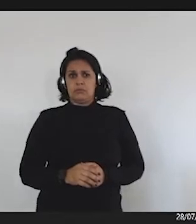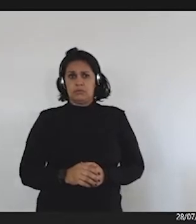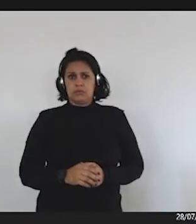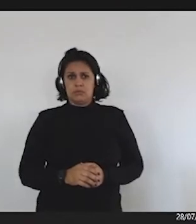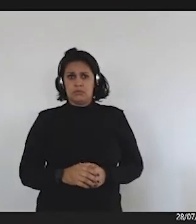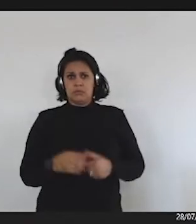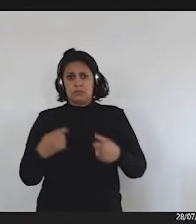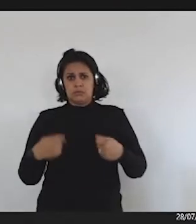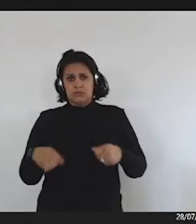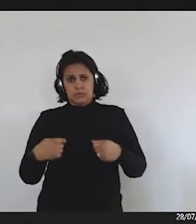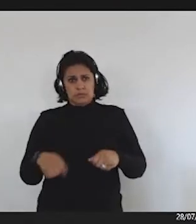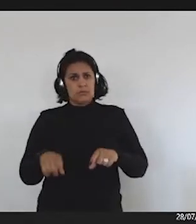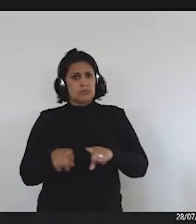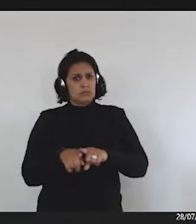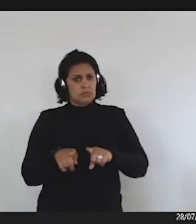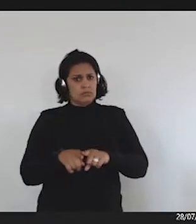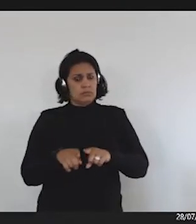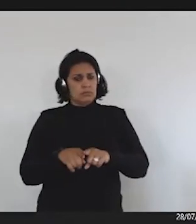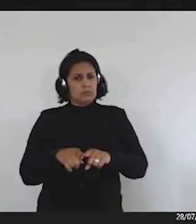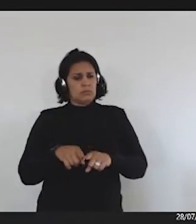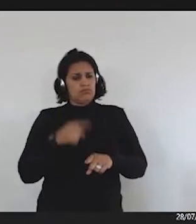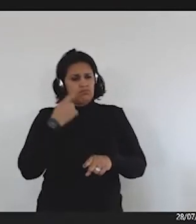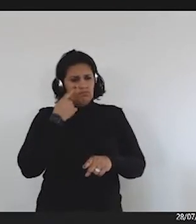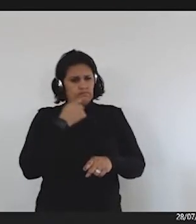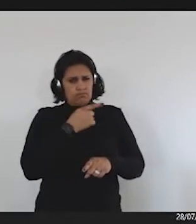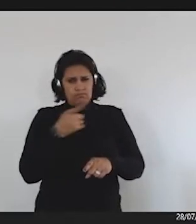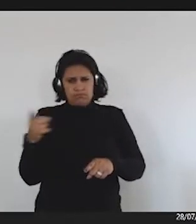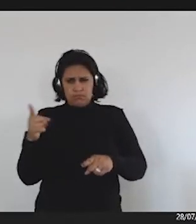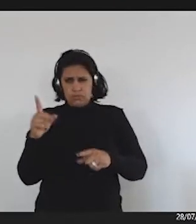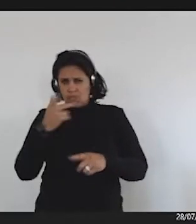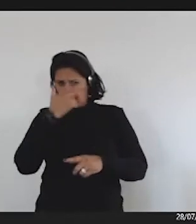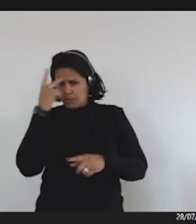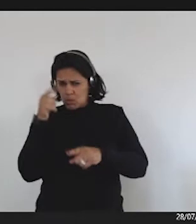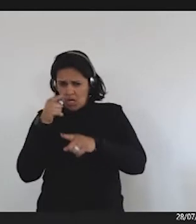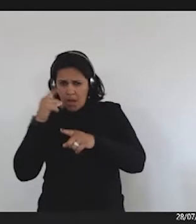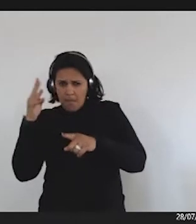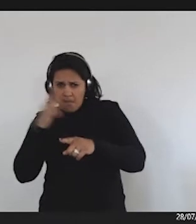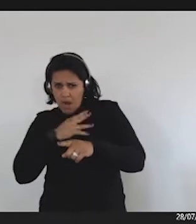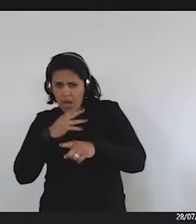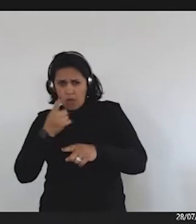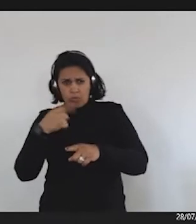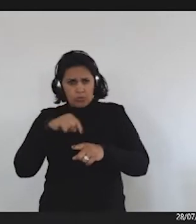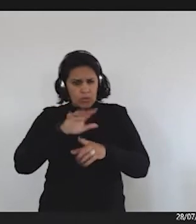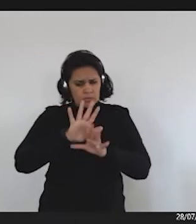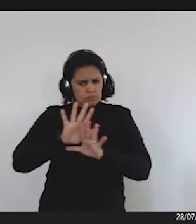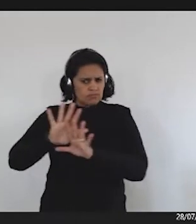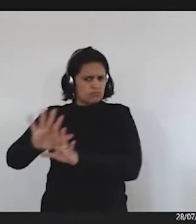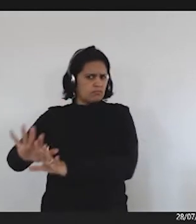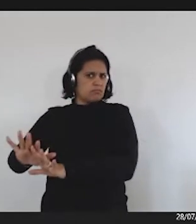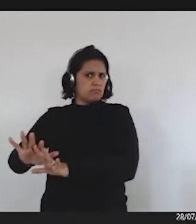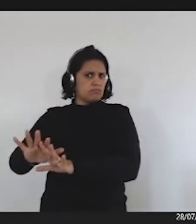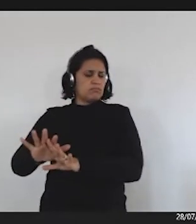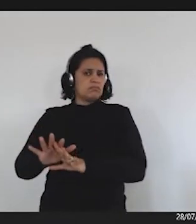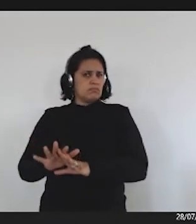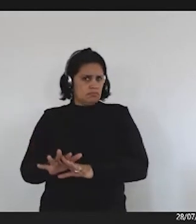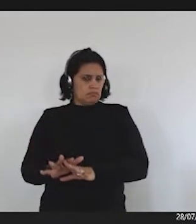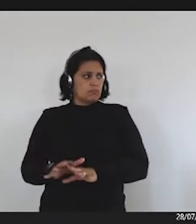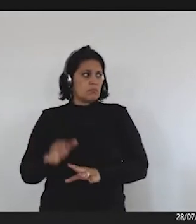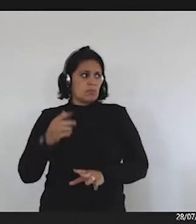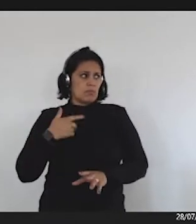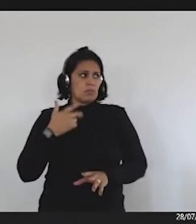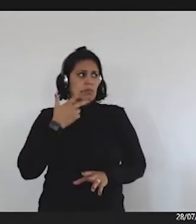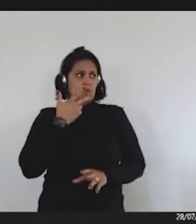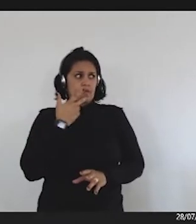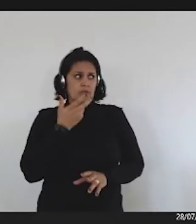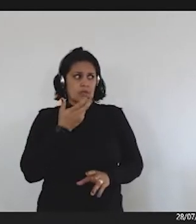repelindo, inclusive, eventuais investidas dos mal intencionados. Afinal de contas, como eu costumo